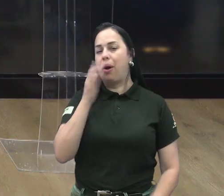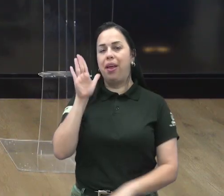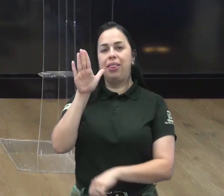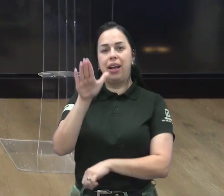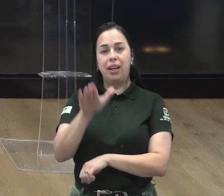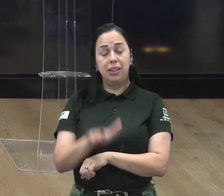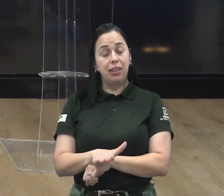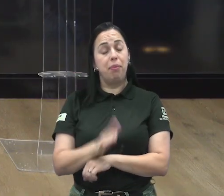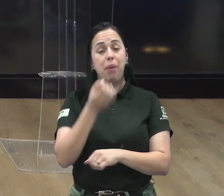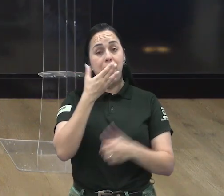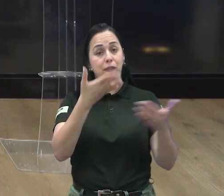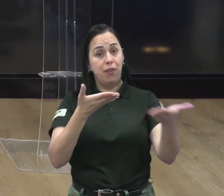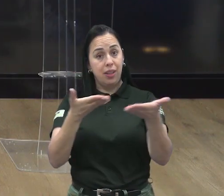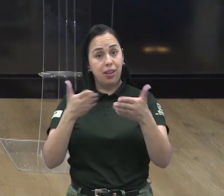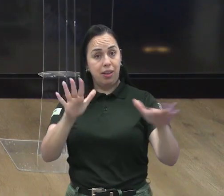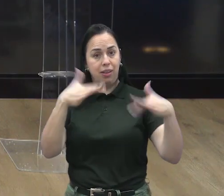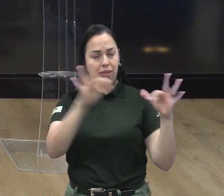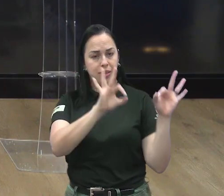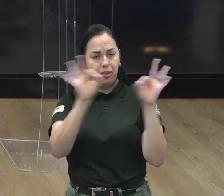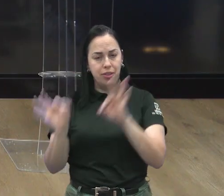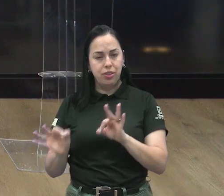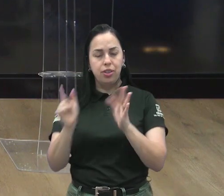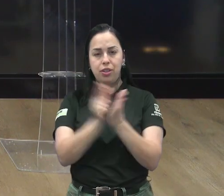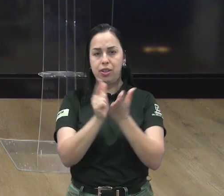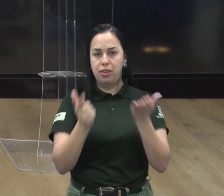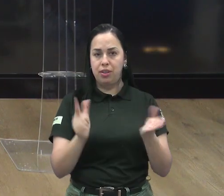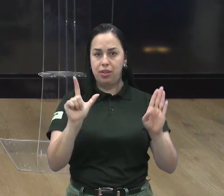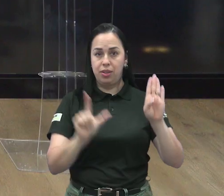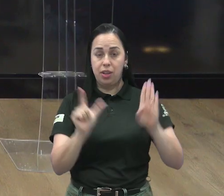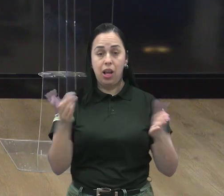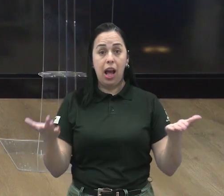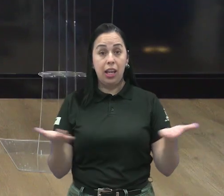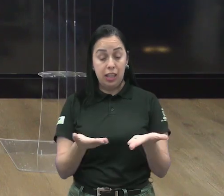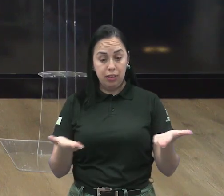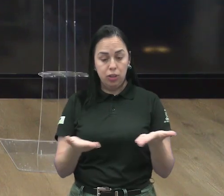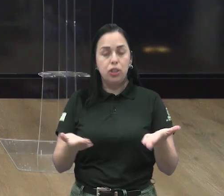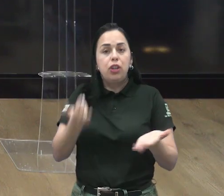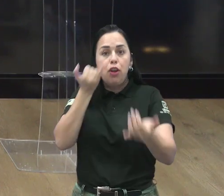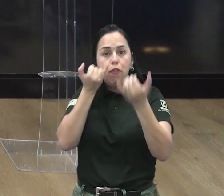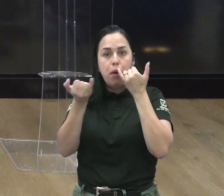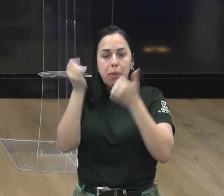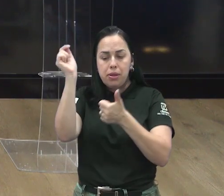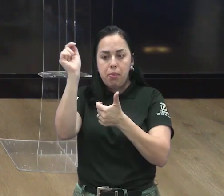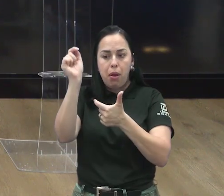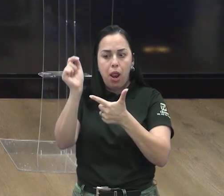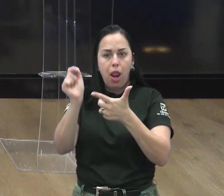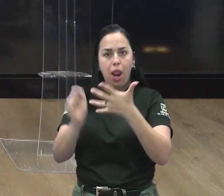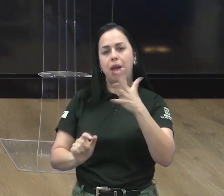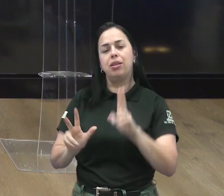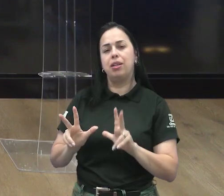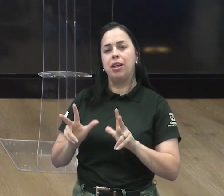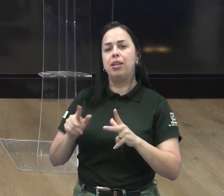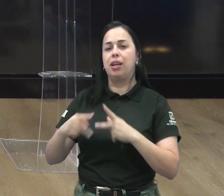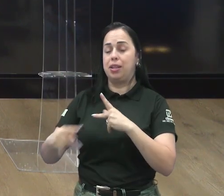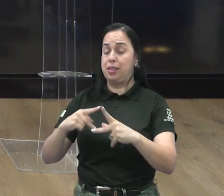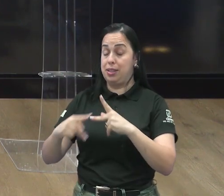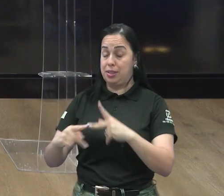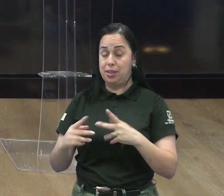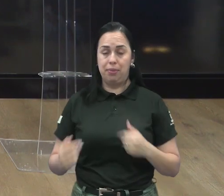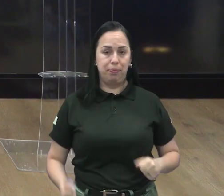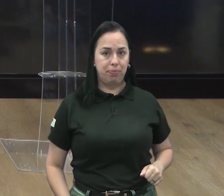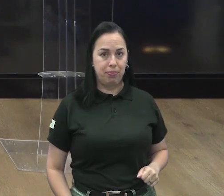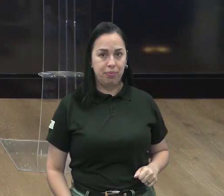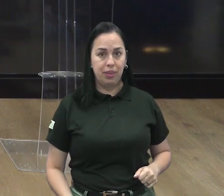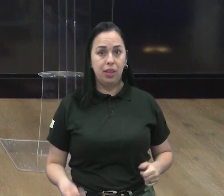Olá, boa tarde, muito bem-vindo e bem-vinda ao Boletim Legislativo. Aqui você fica muito bem informado com as principais notícias da